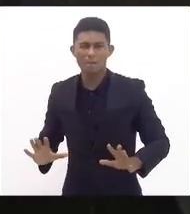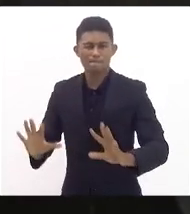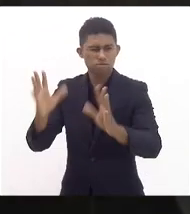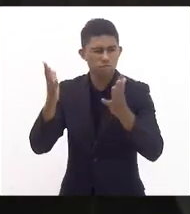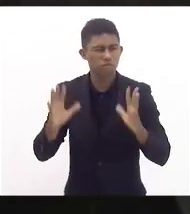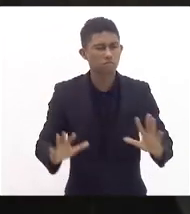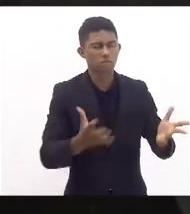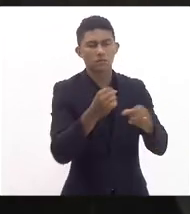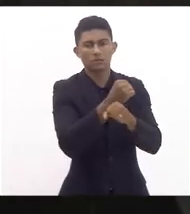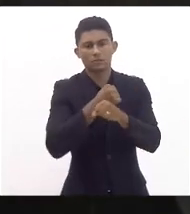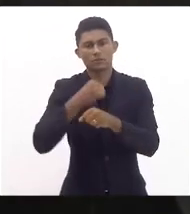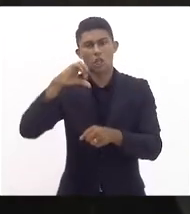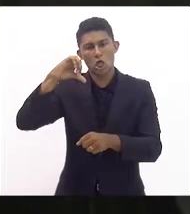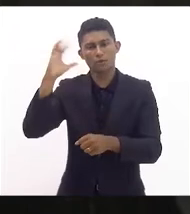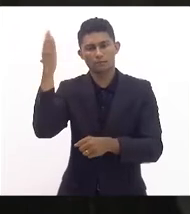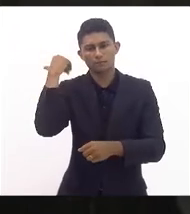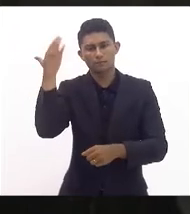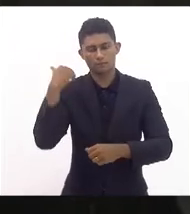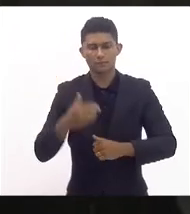9 anos.